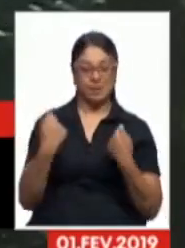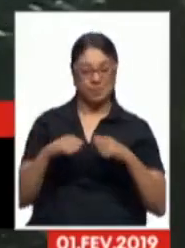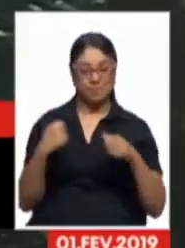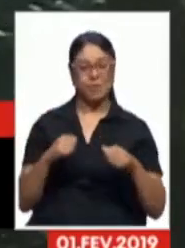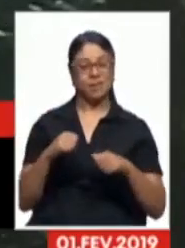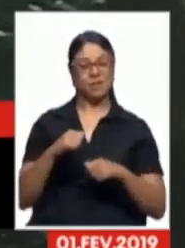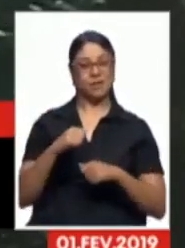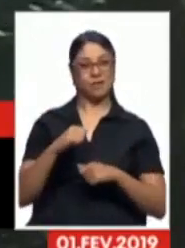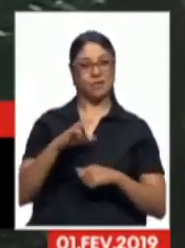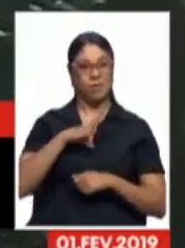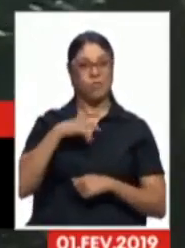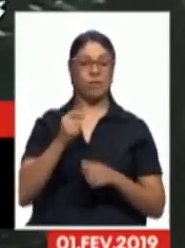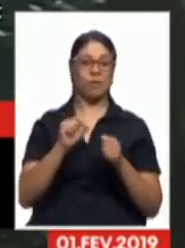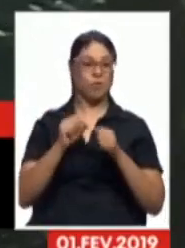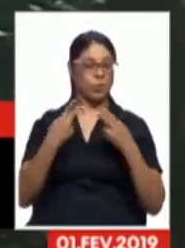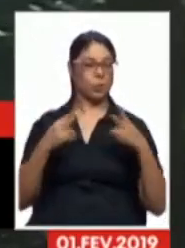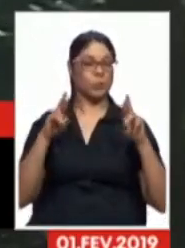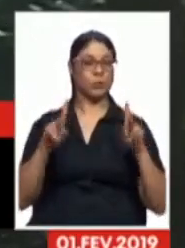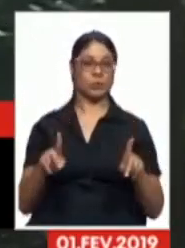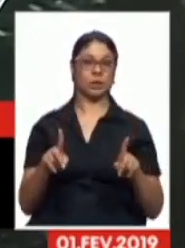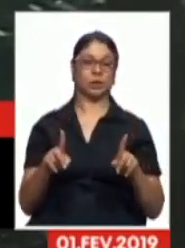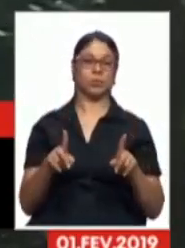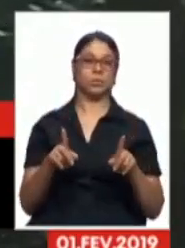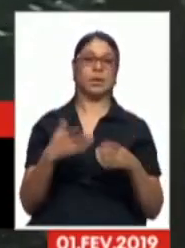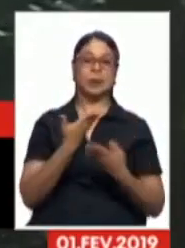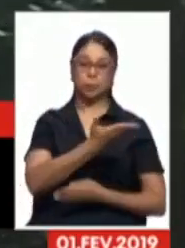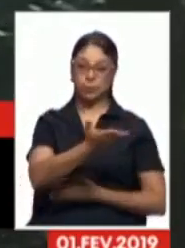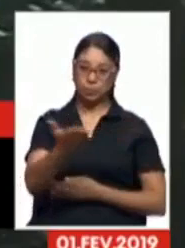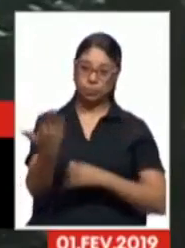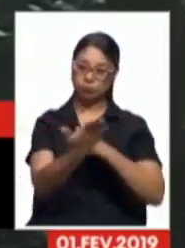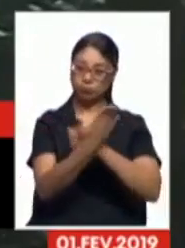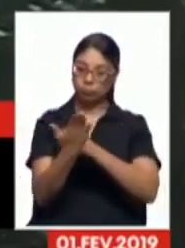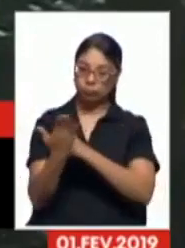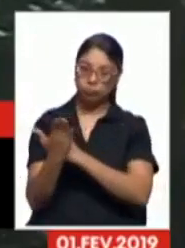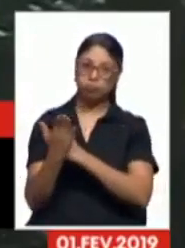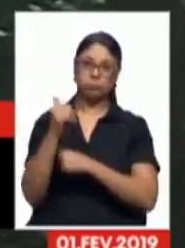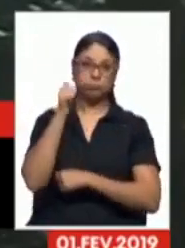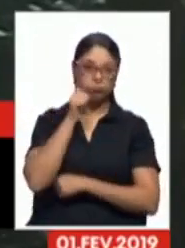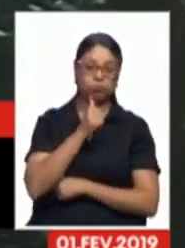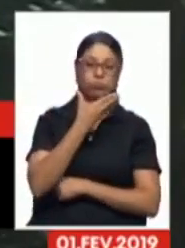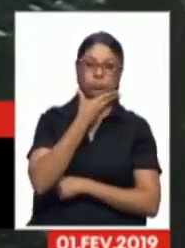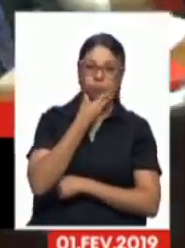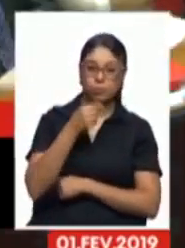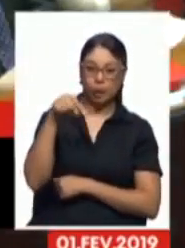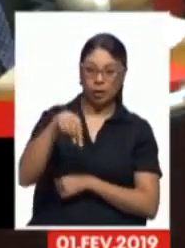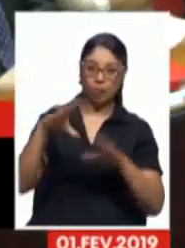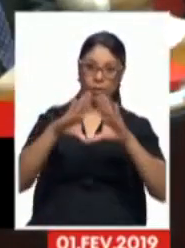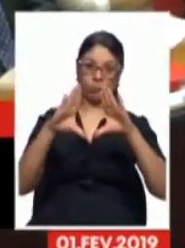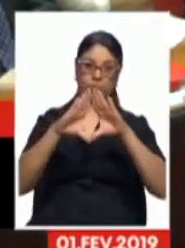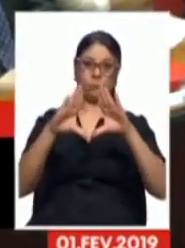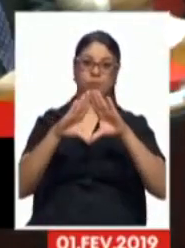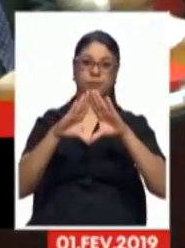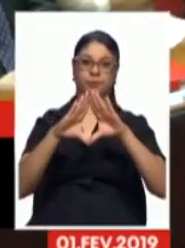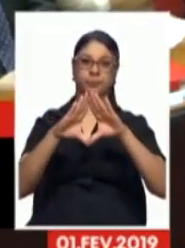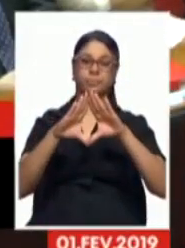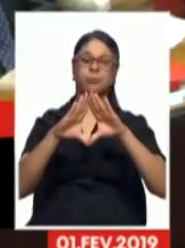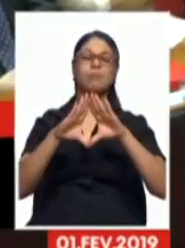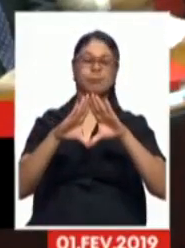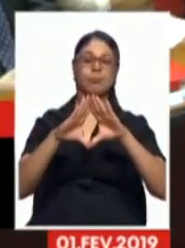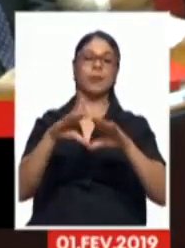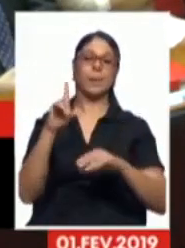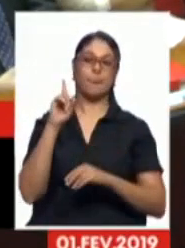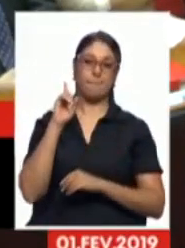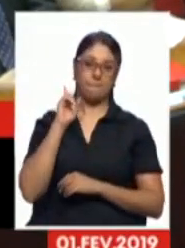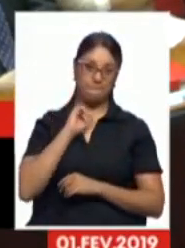atitudes. Com o apoio dos deputados e deputadas desta casa, Minas sairá